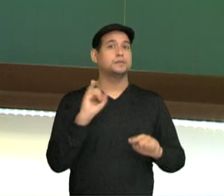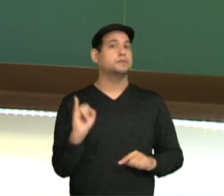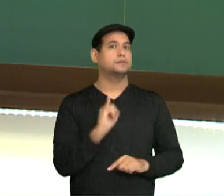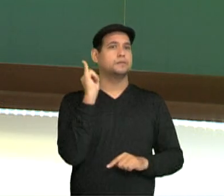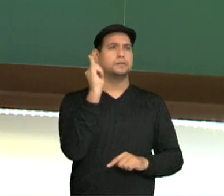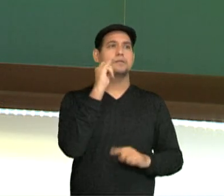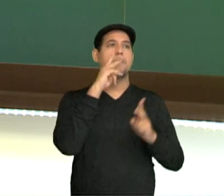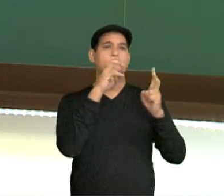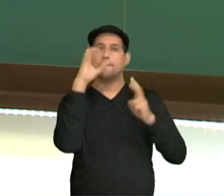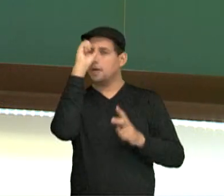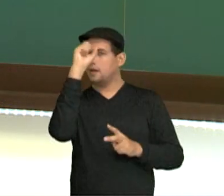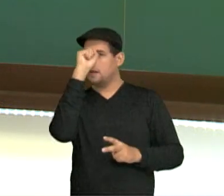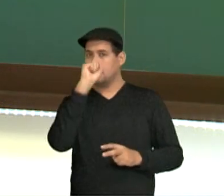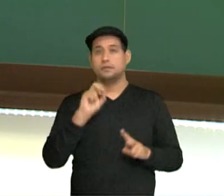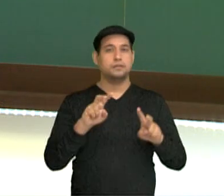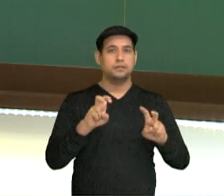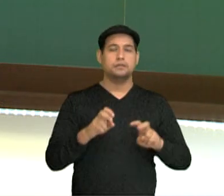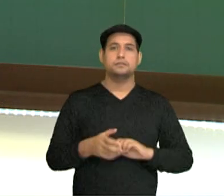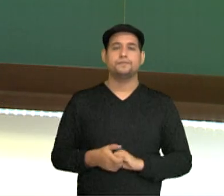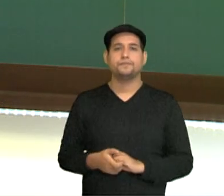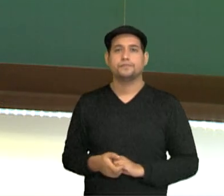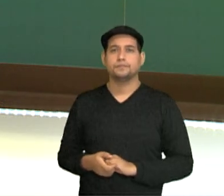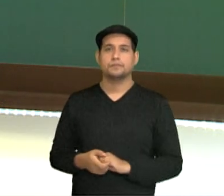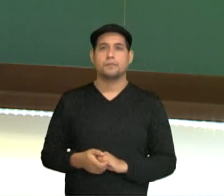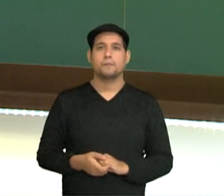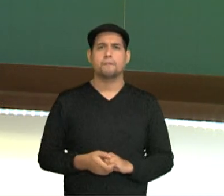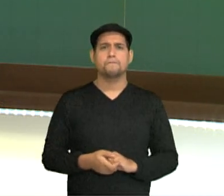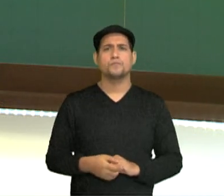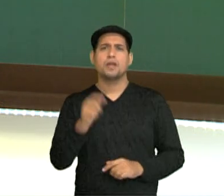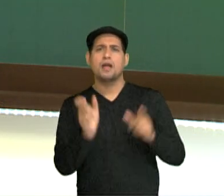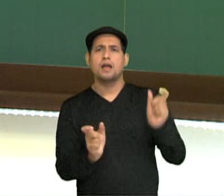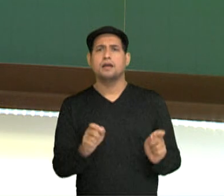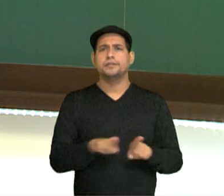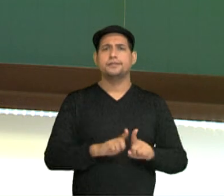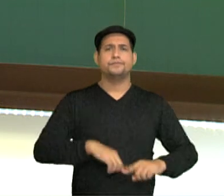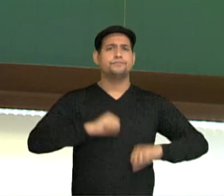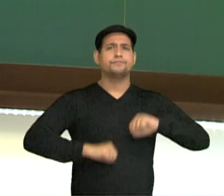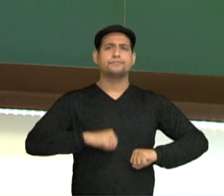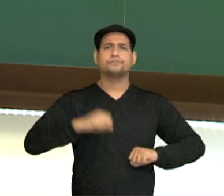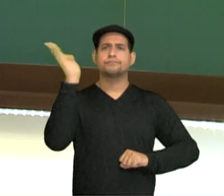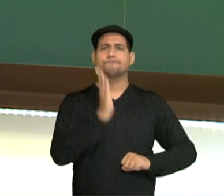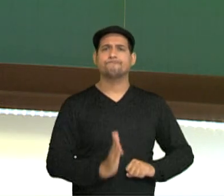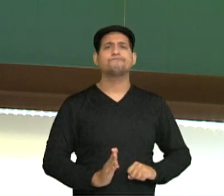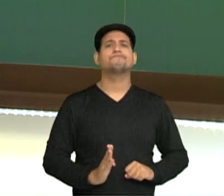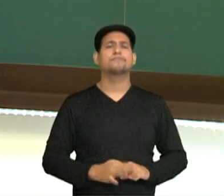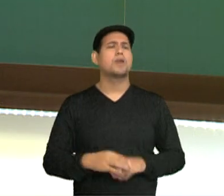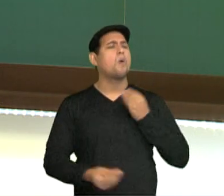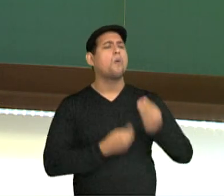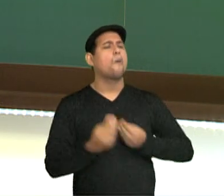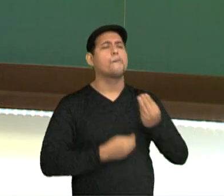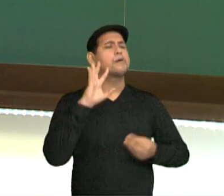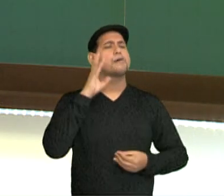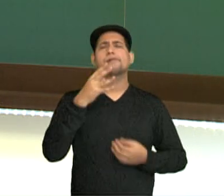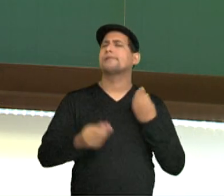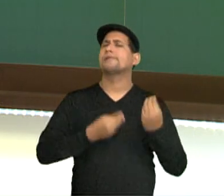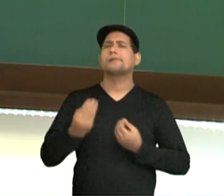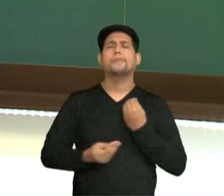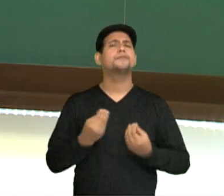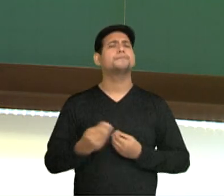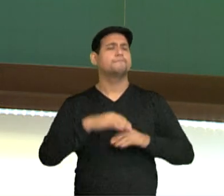gente pensar a esse respeito também, certo? Características da industrialização brasileira, ou seja, como ela aconteceu, o